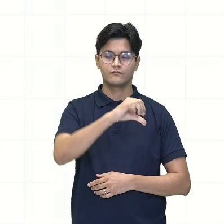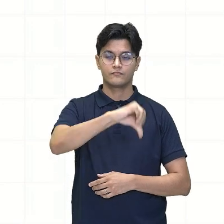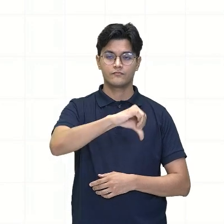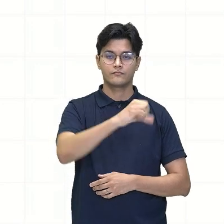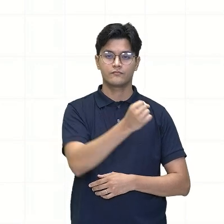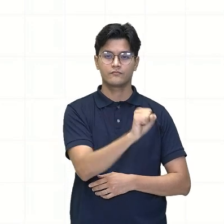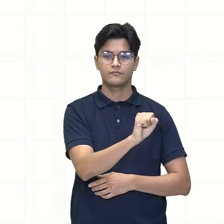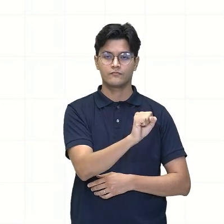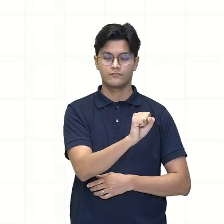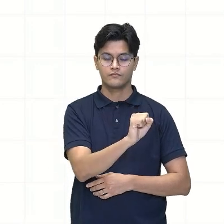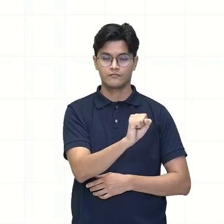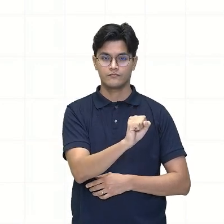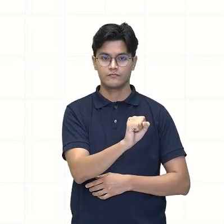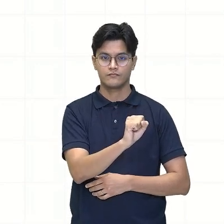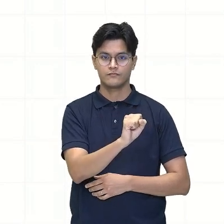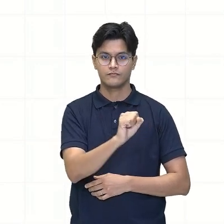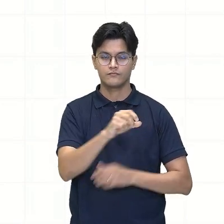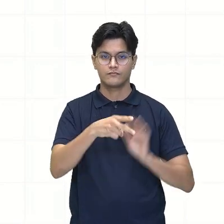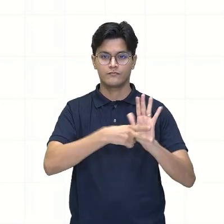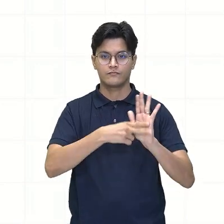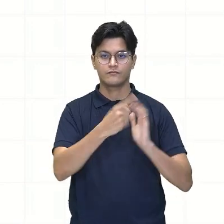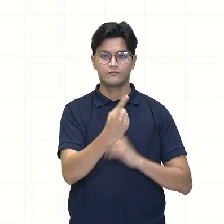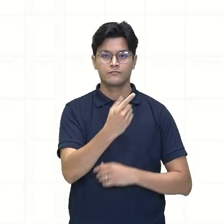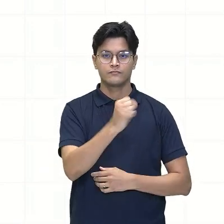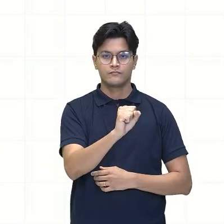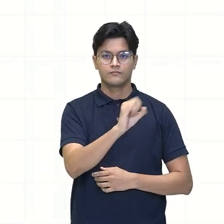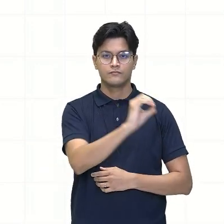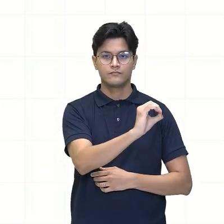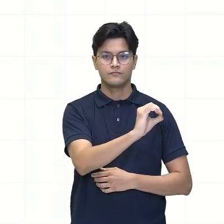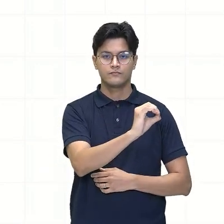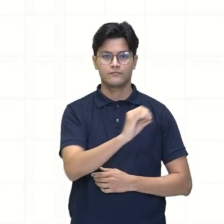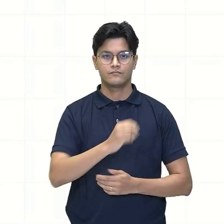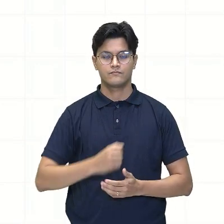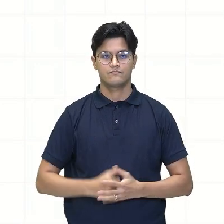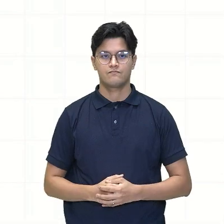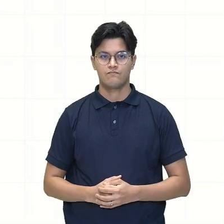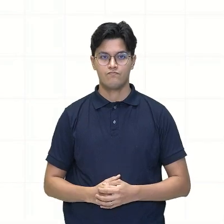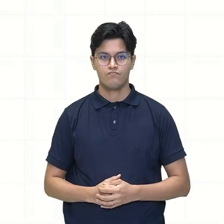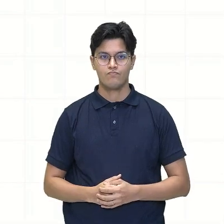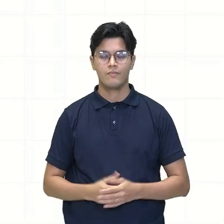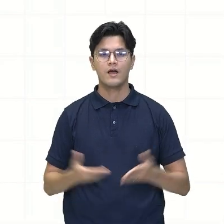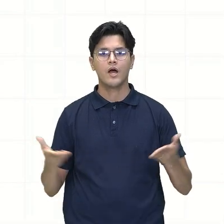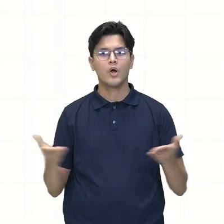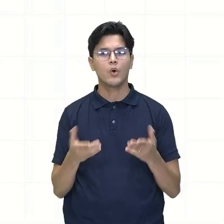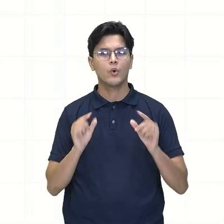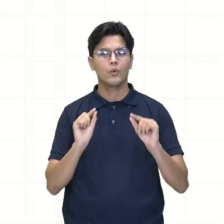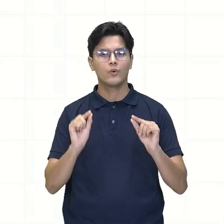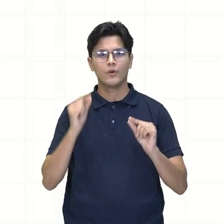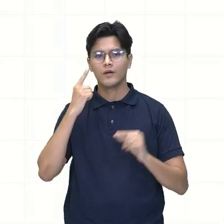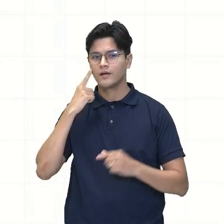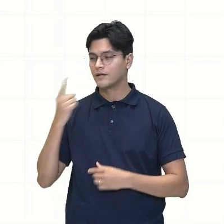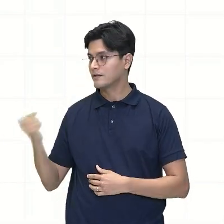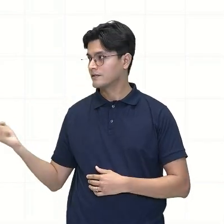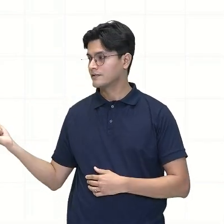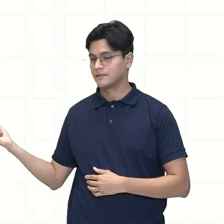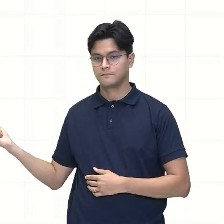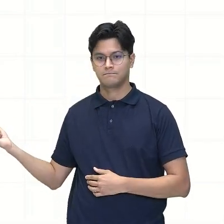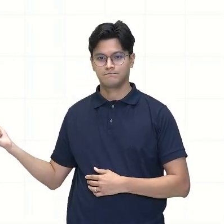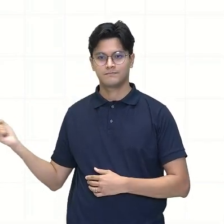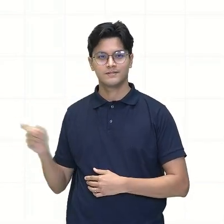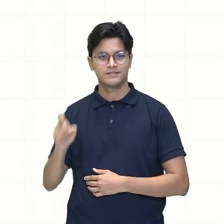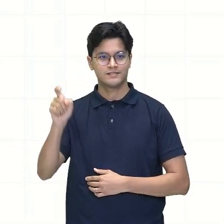1,98 igual a 180. Agora, a gente vai ter que o x é igual